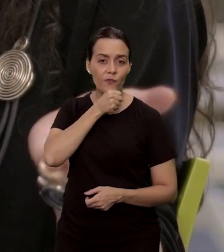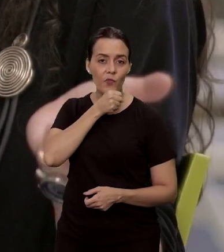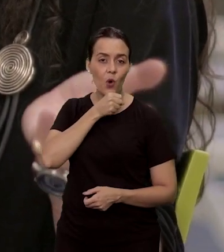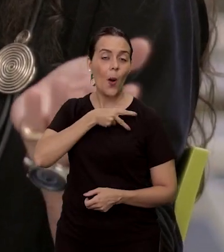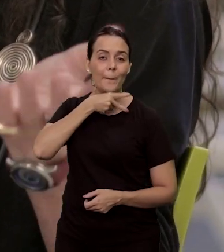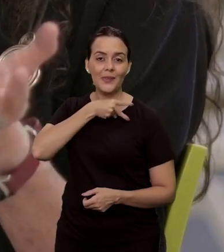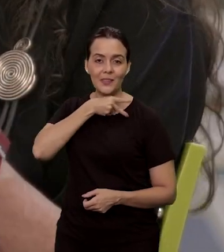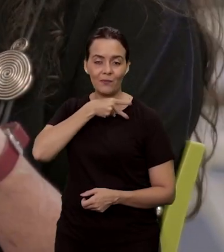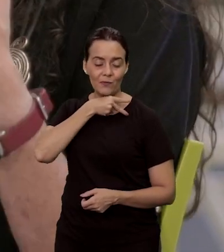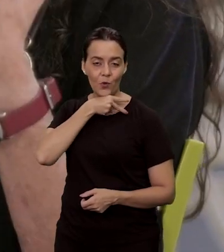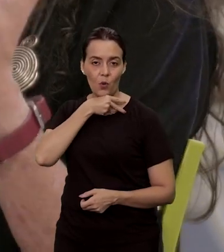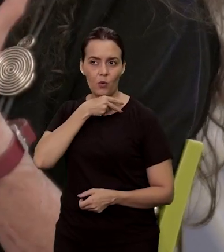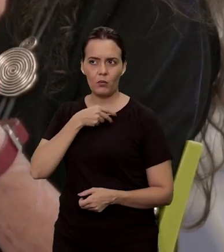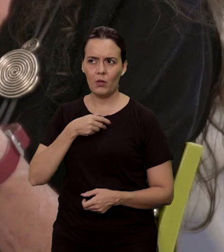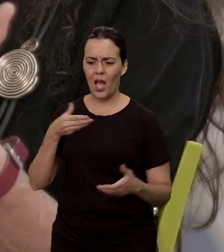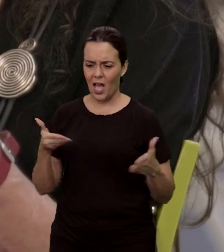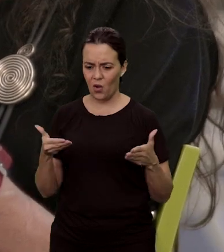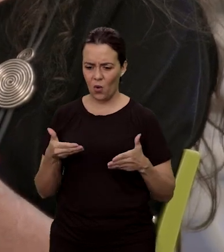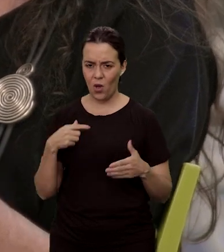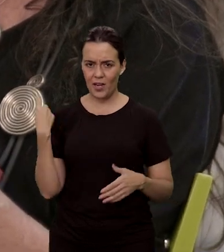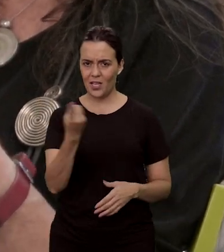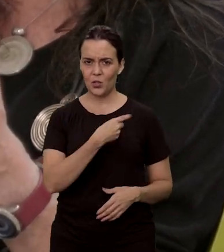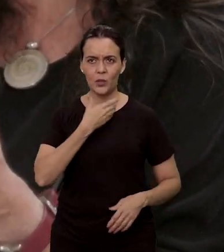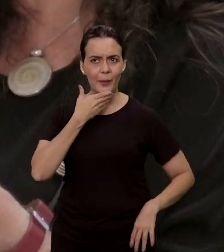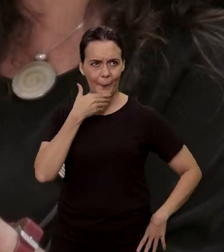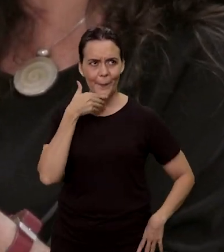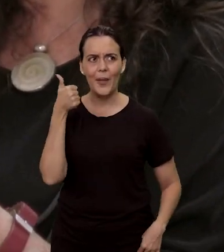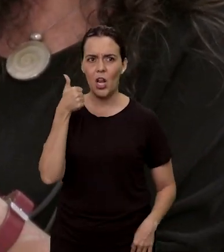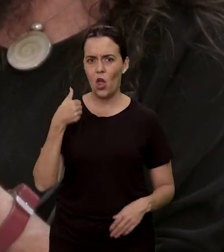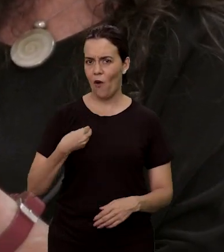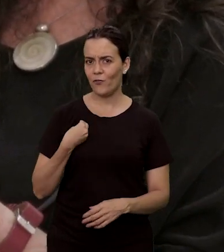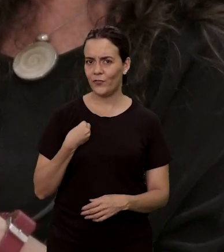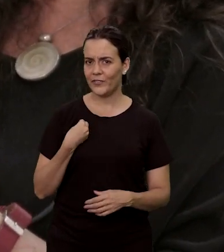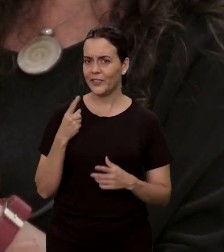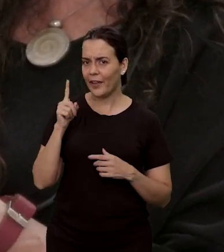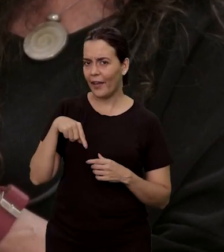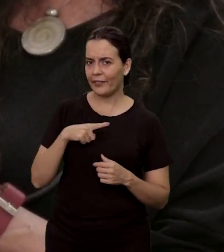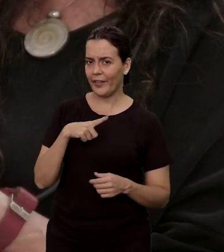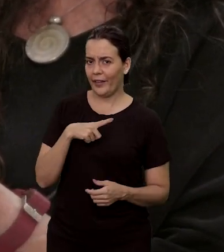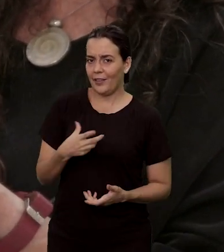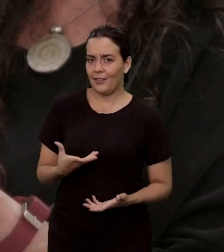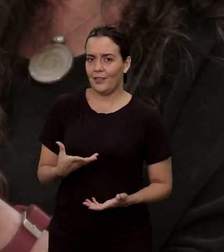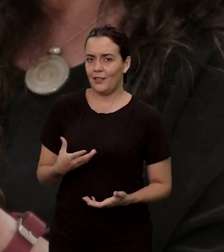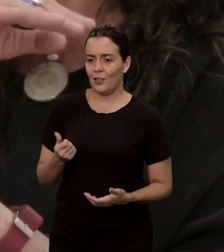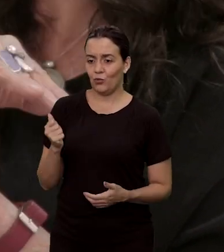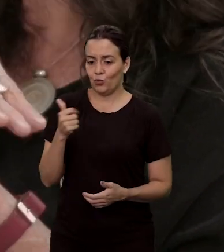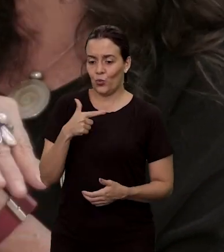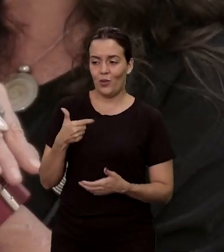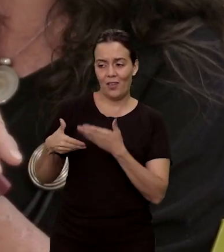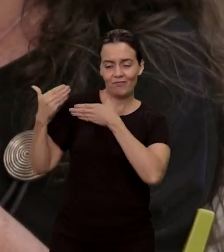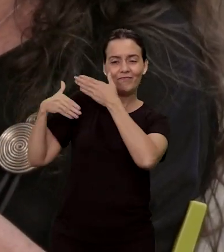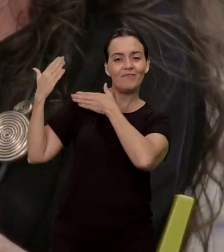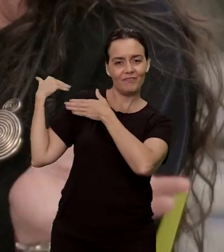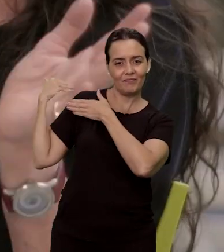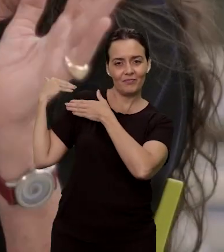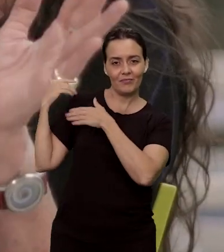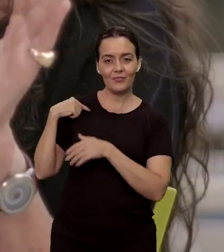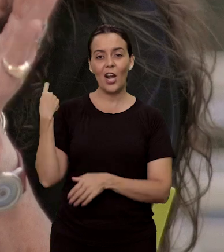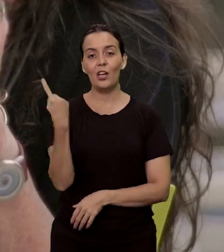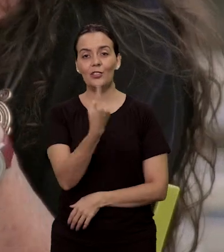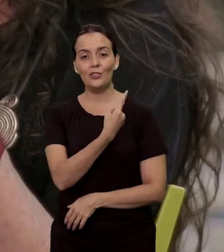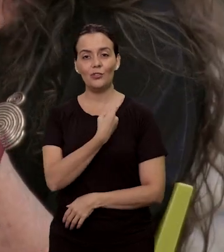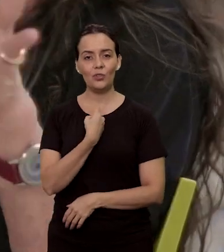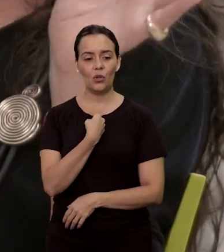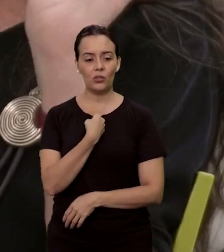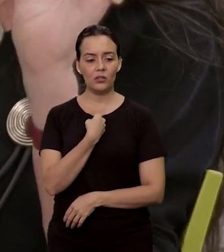infinitamente melhor. Mas talvez uma coisa que a gente tenha, a gente é absolutamente